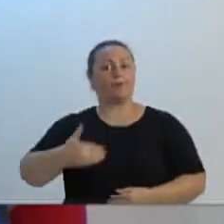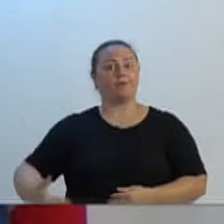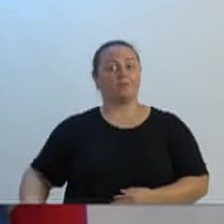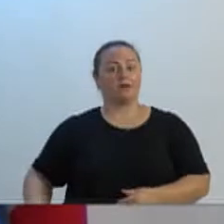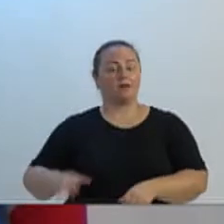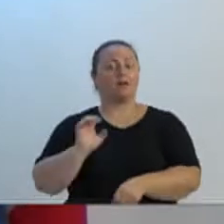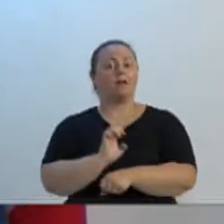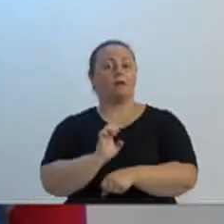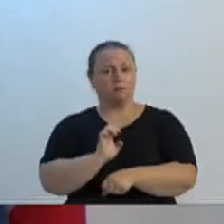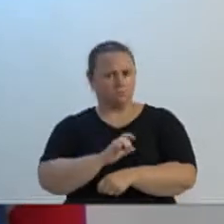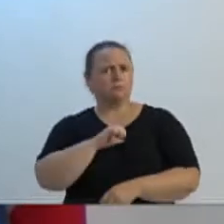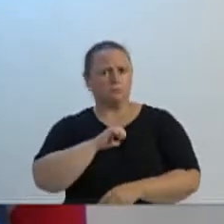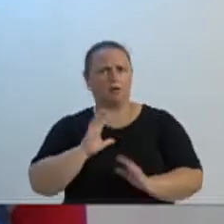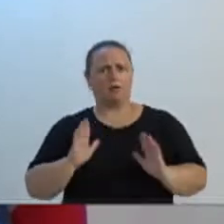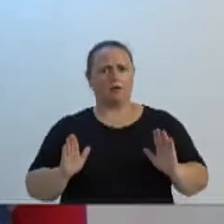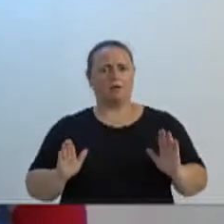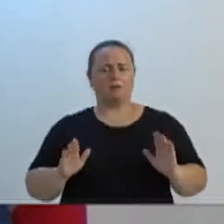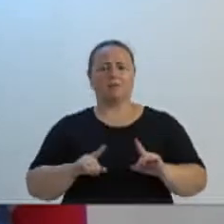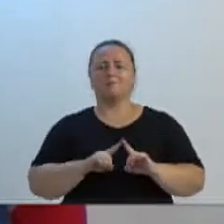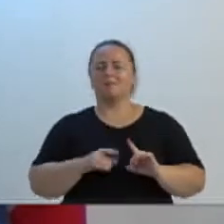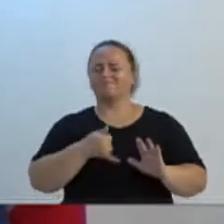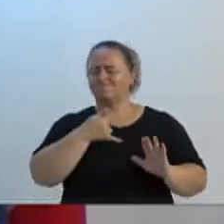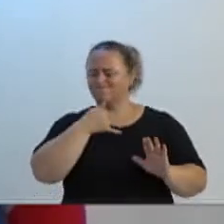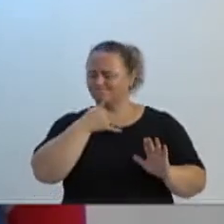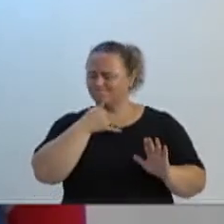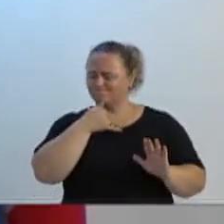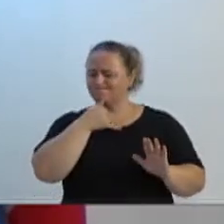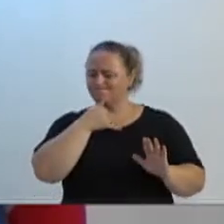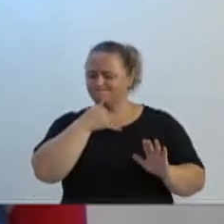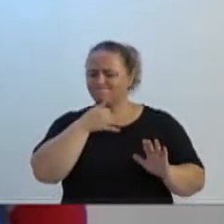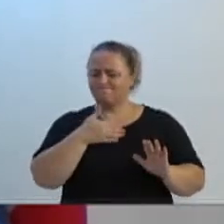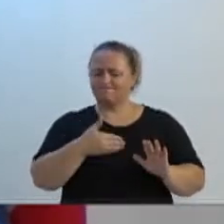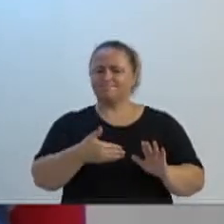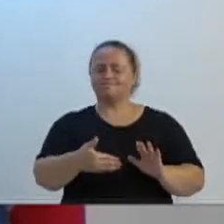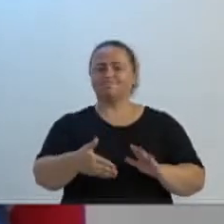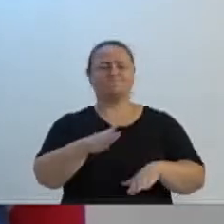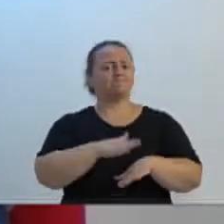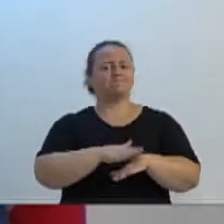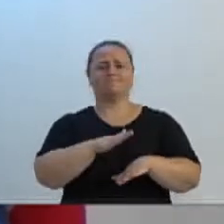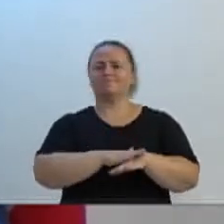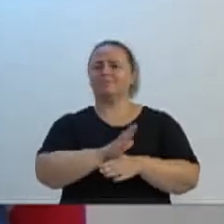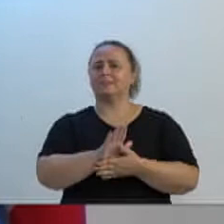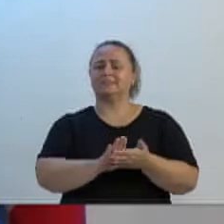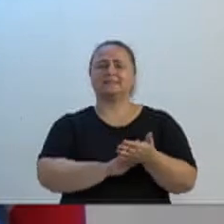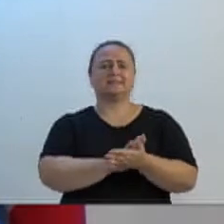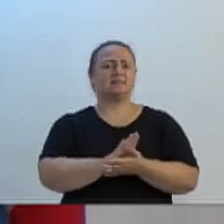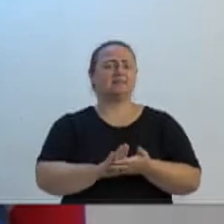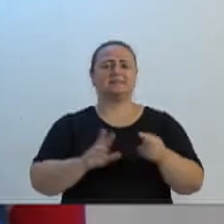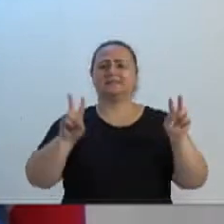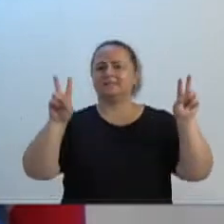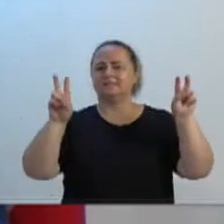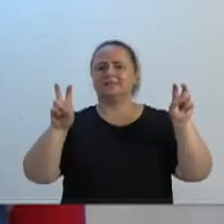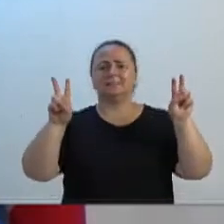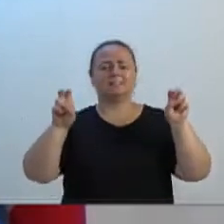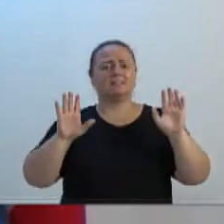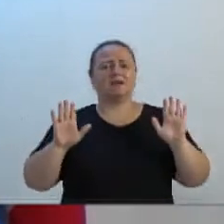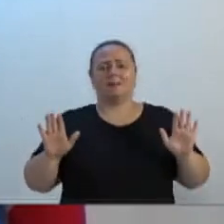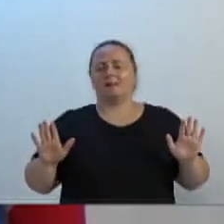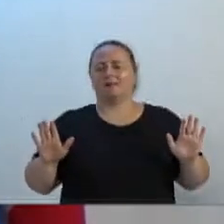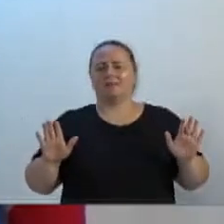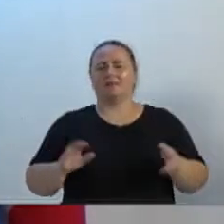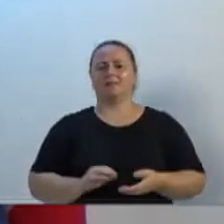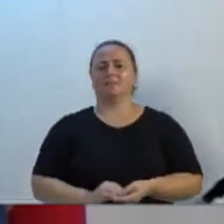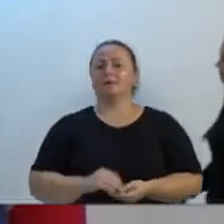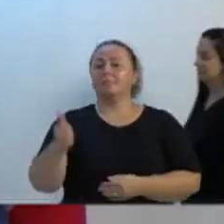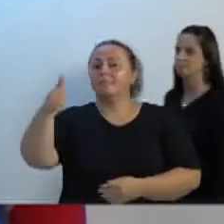Estado, mas, infelizmente, o governo do Estado está inoperante com relação a esse assunto. E vou mais além. Esse é